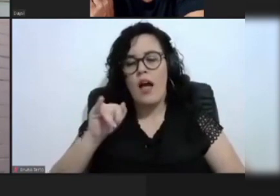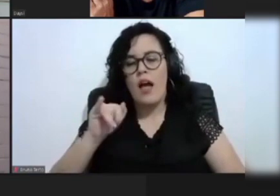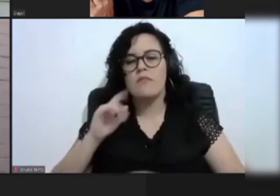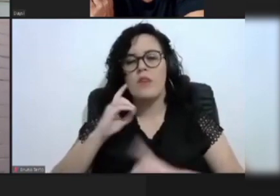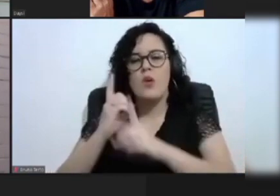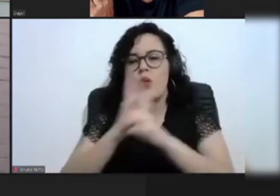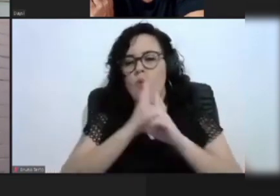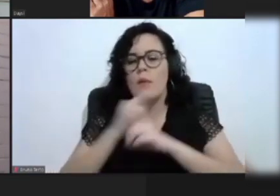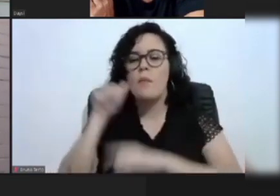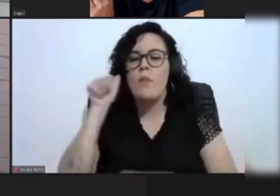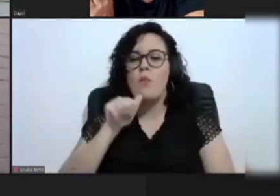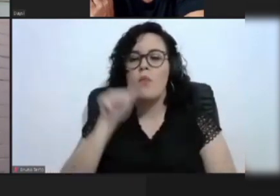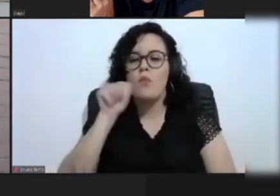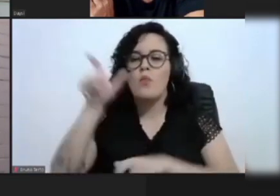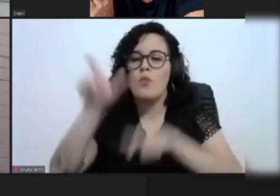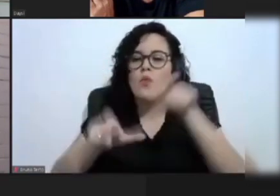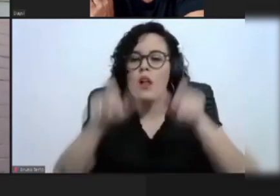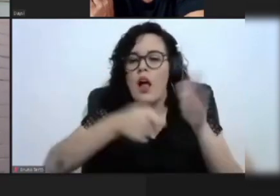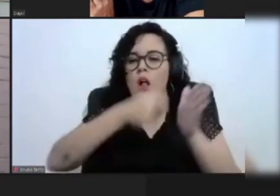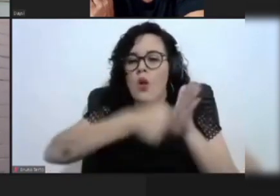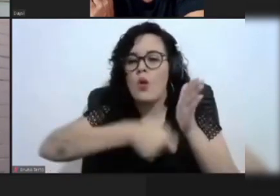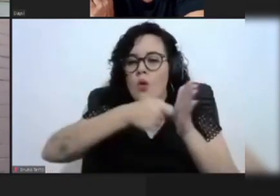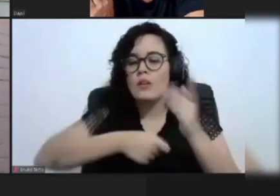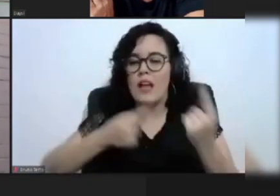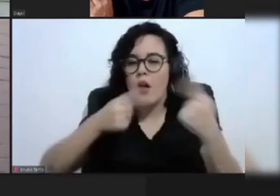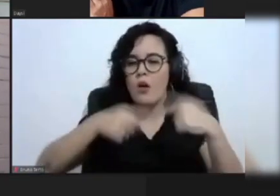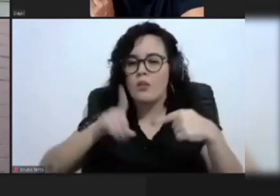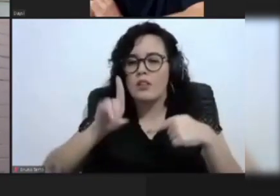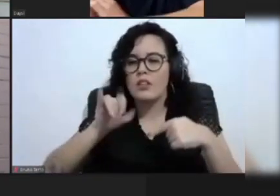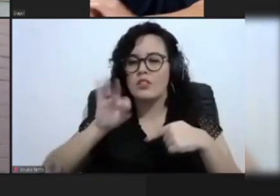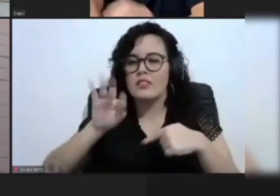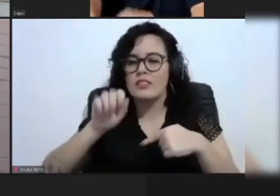mulheres que lutaram contra a ditadura militar